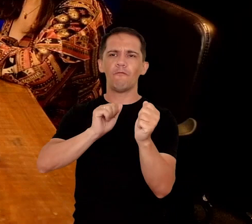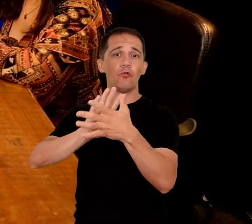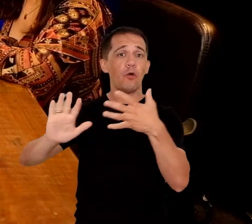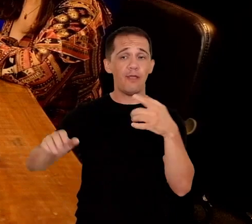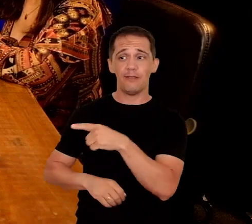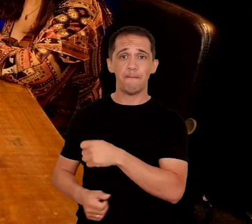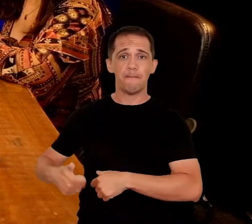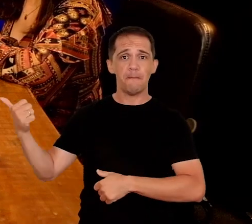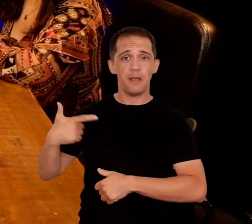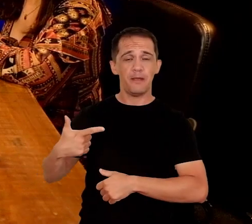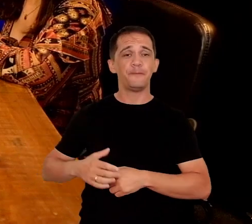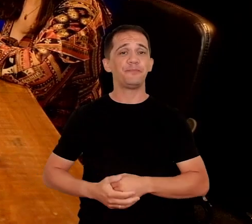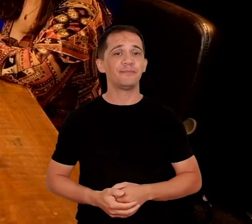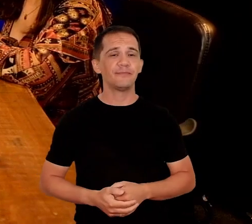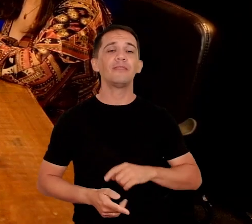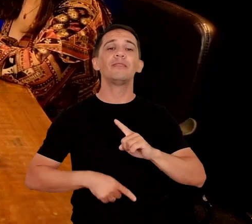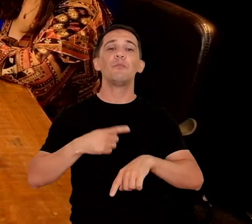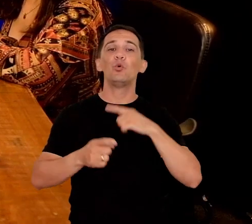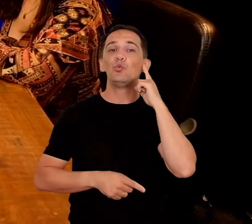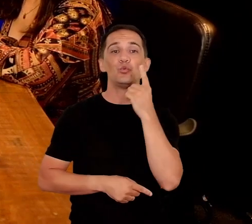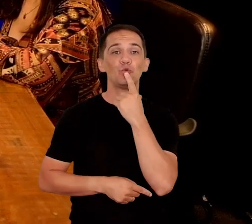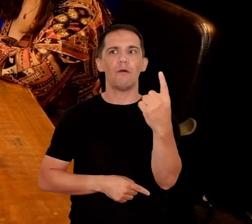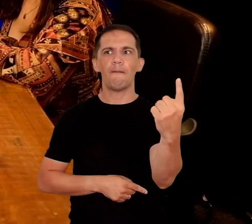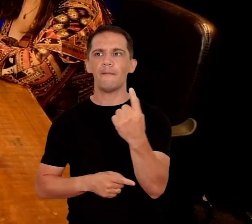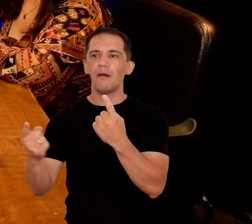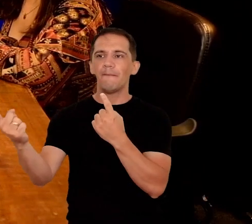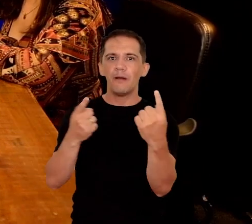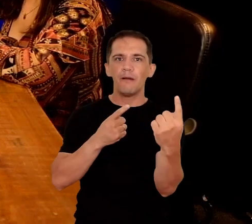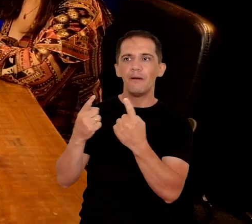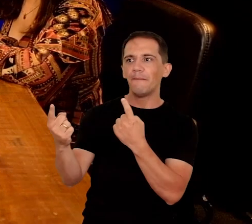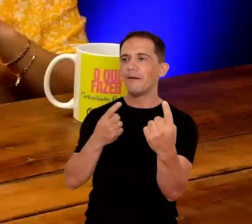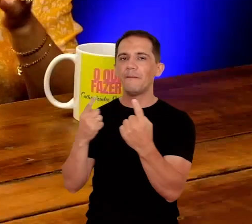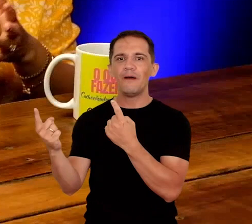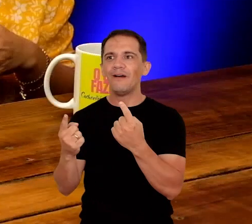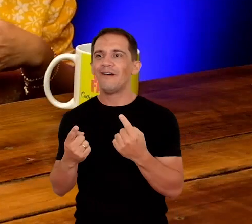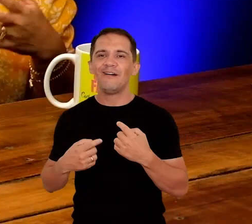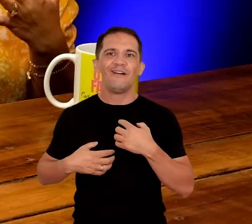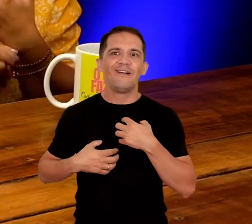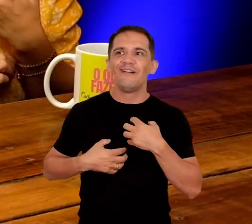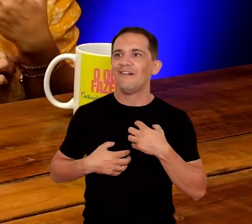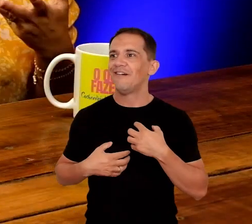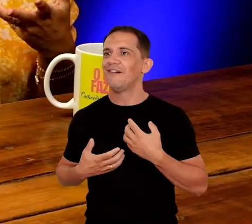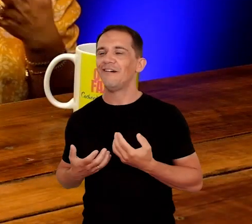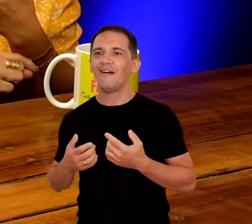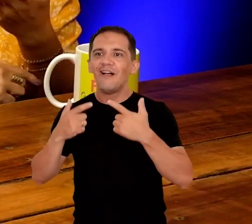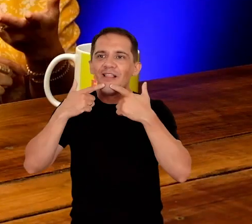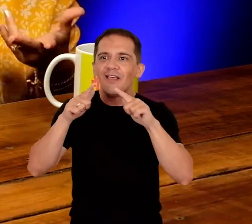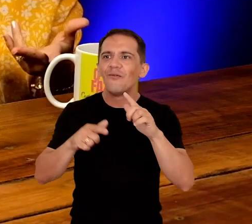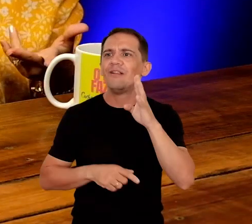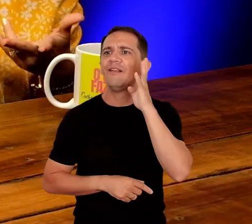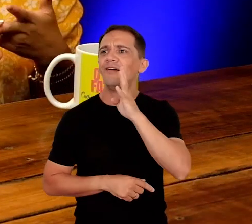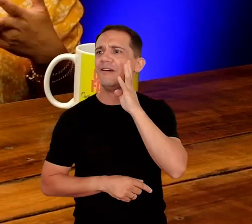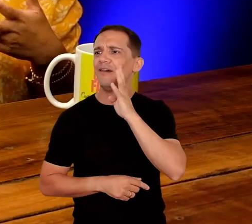apaixonada já, né? Não, e quando me apresentaram um surdo a primeira vez, eu, gente, surdos. E eles começaram a falar, e aí tu vê, não é uma mímica, é